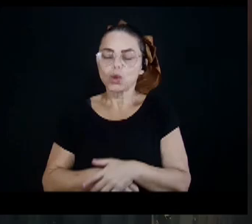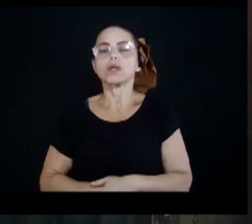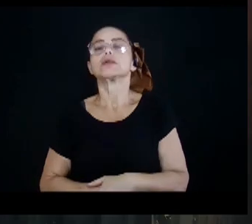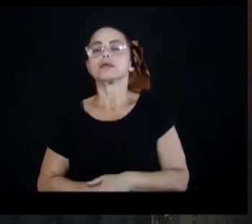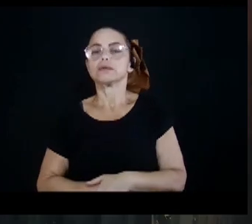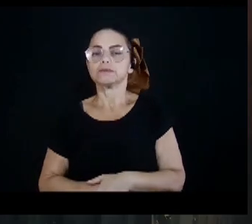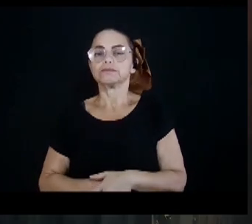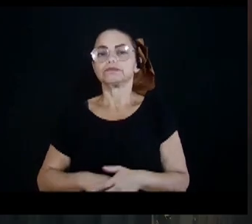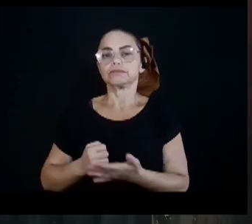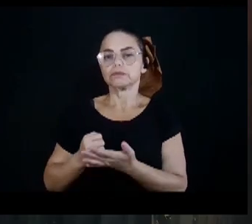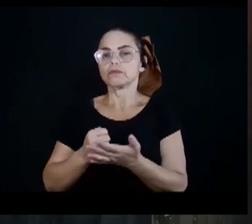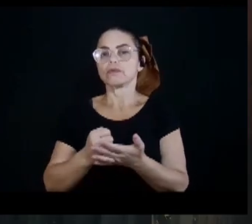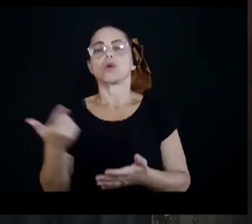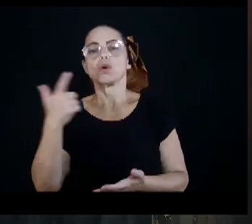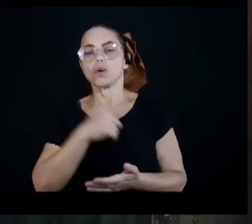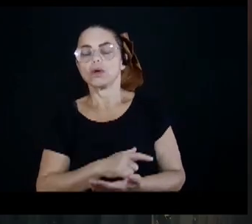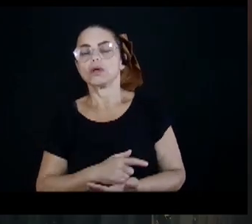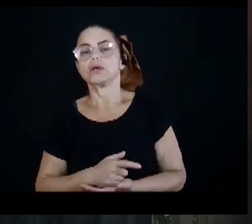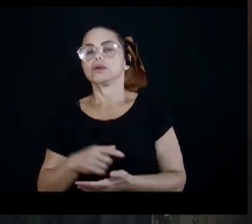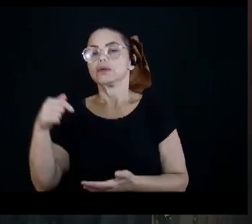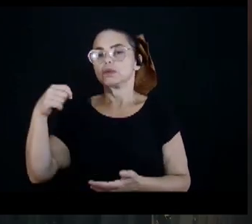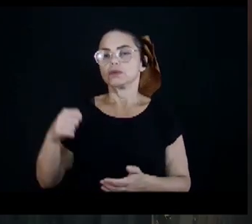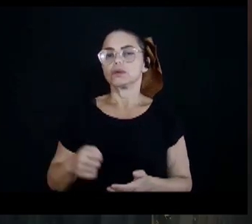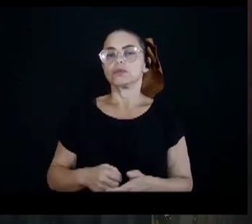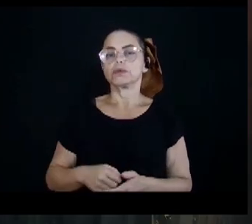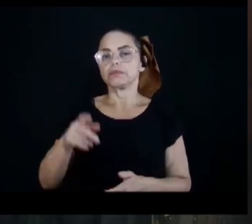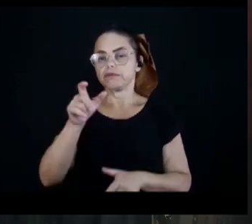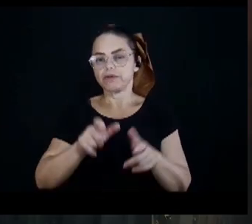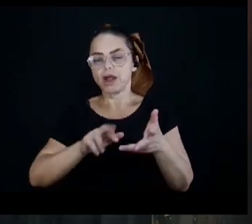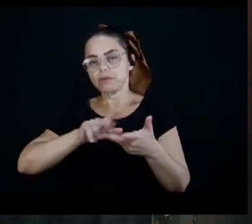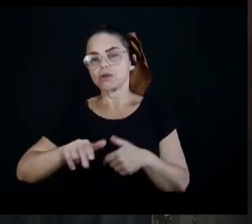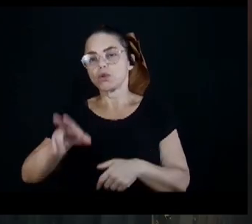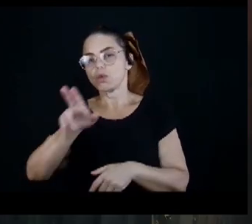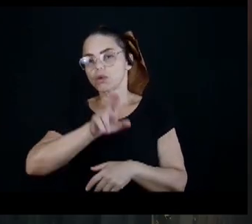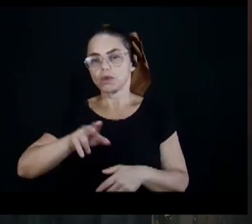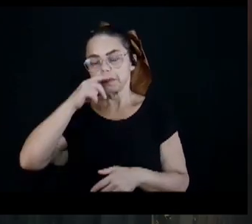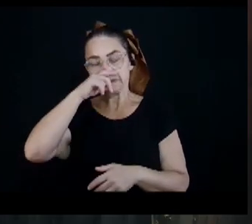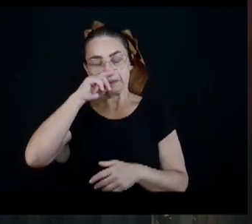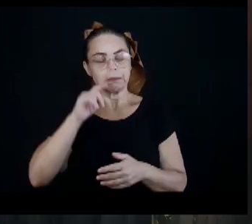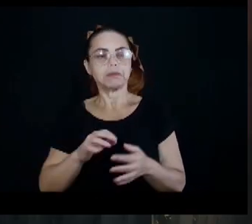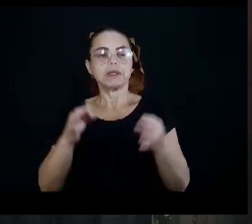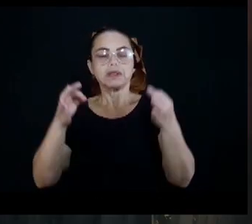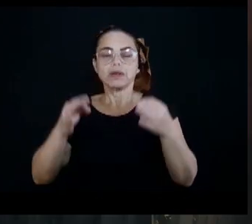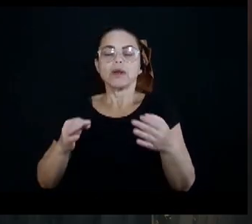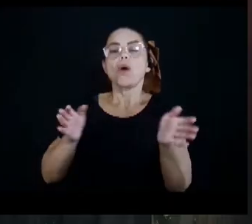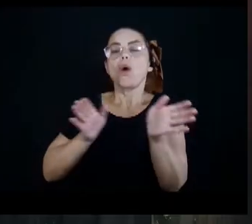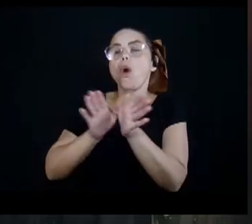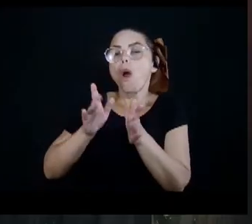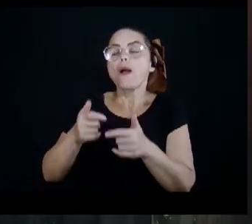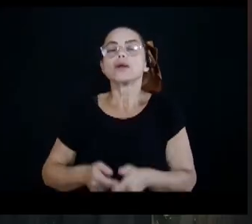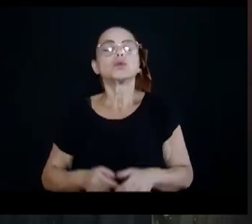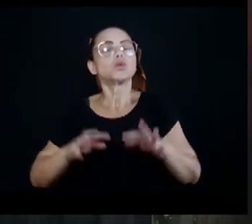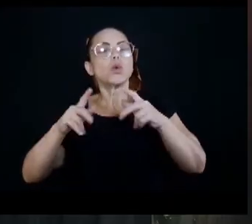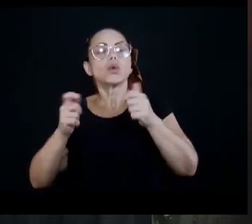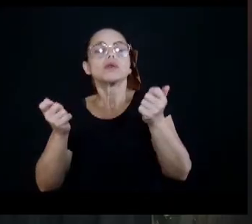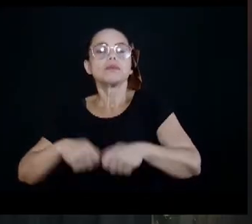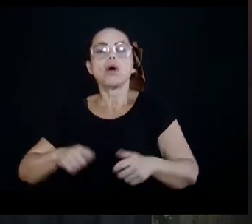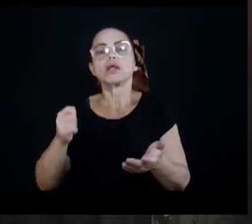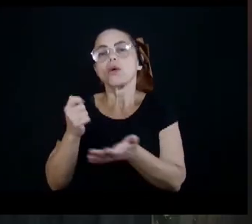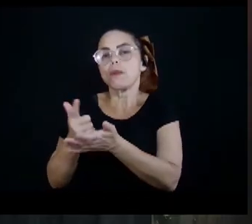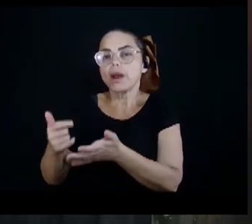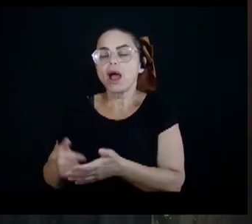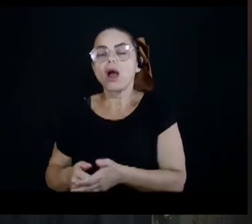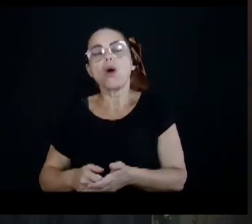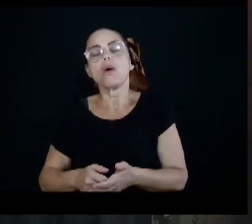já está aqui conosco, né, Aldo? De forma mais acessível. E isso a gente precisa pensar, sim,